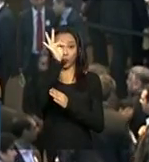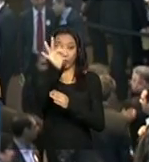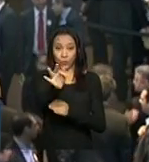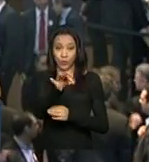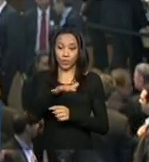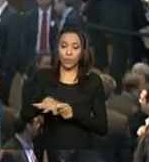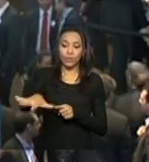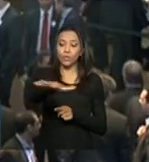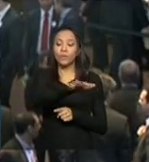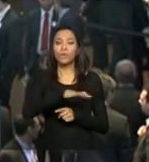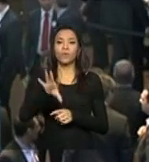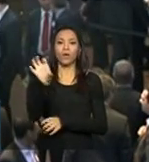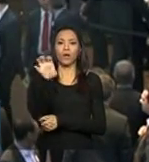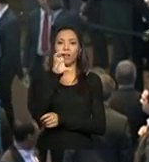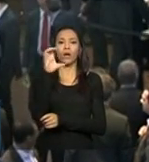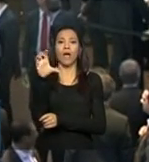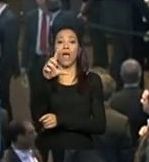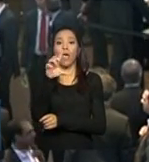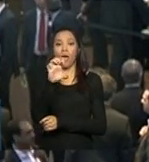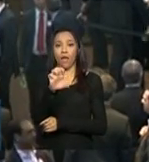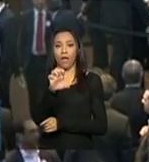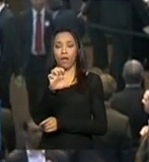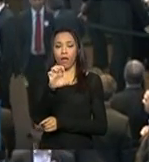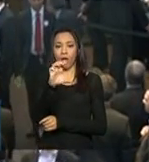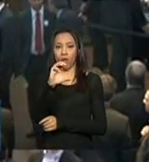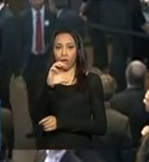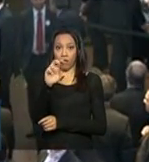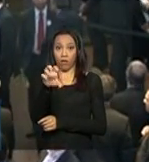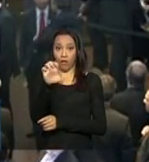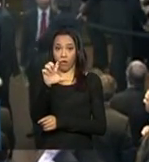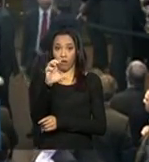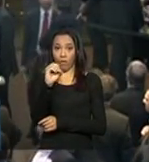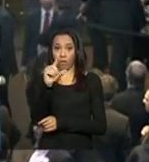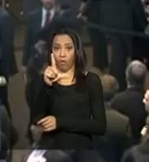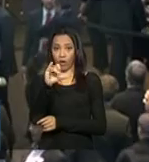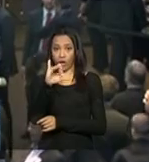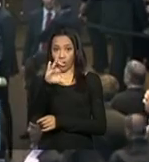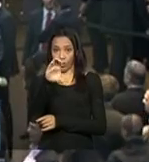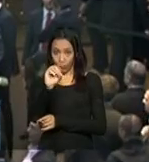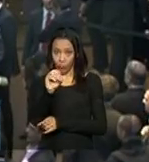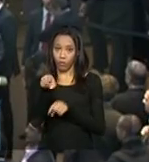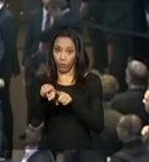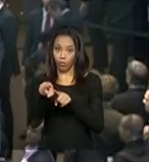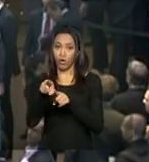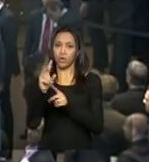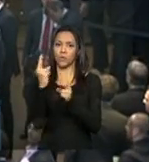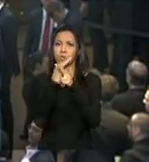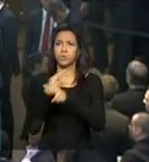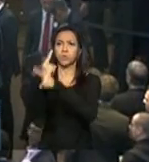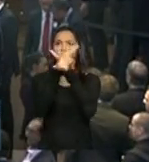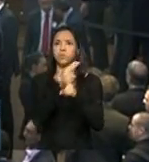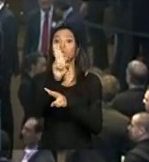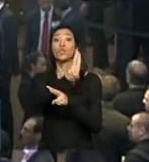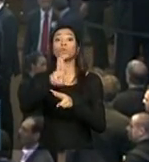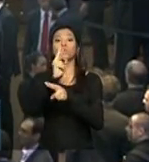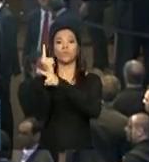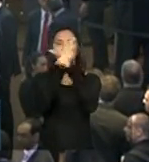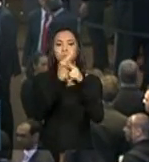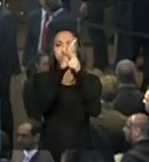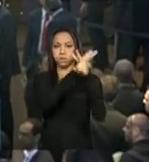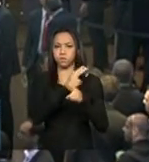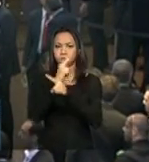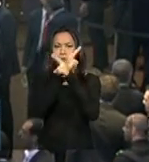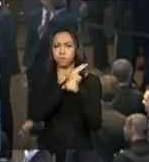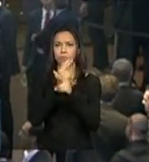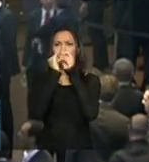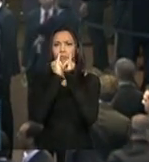eólicos no estado do Rio Grande do Sul. Esses parques eólicos, que são aquele sistema que utiliza o vento para a geração